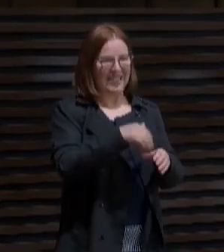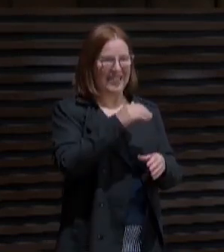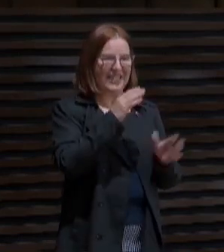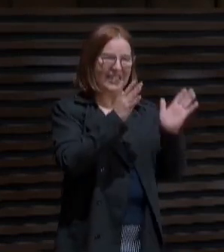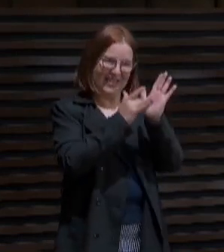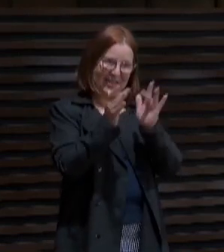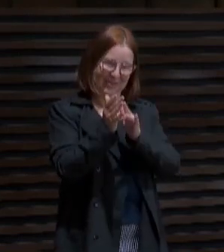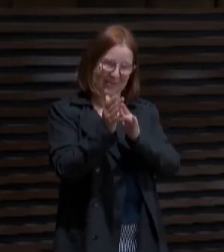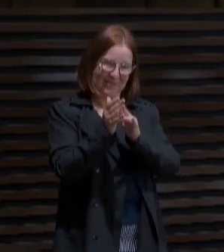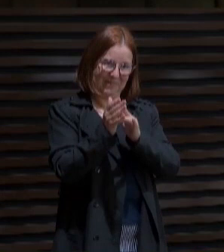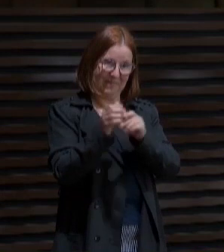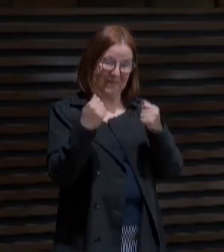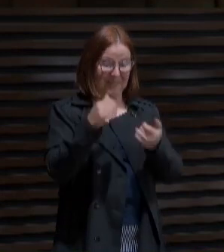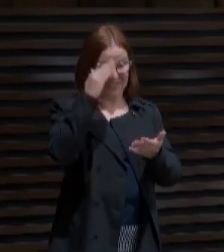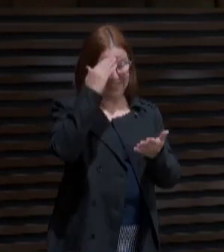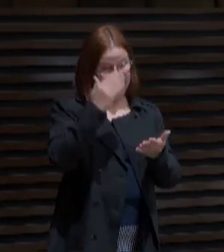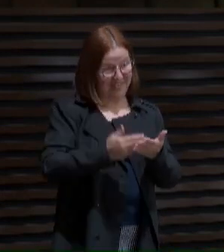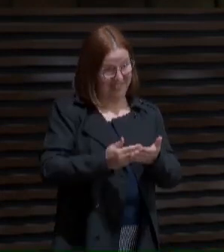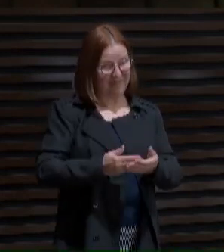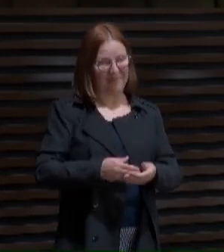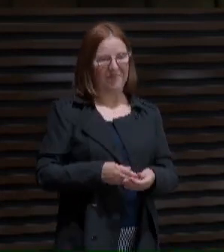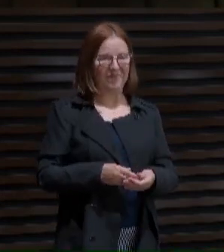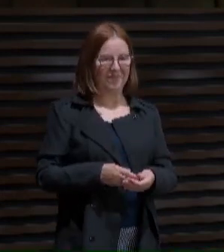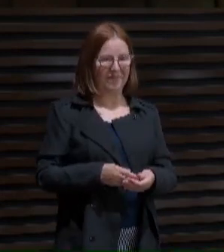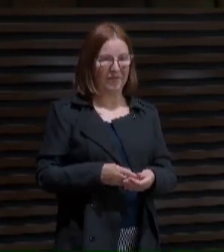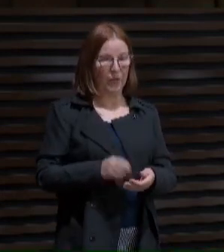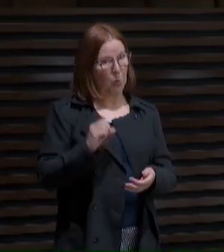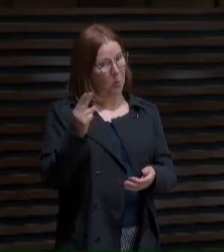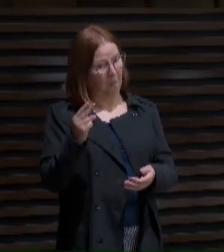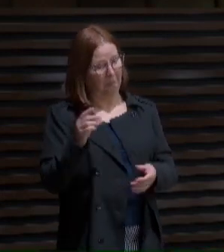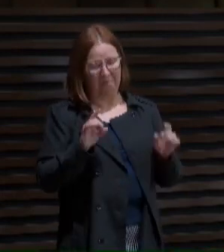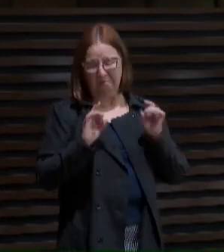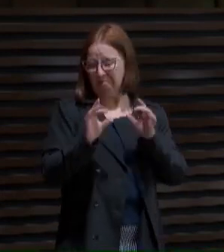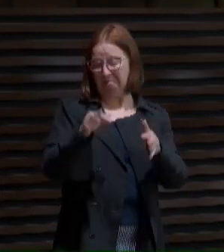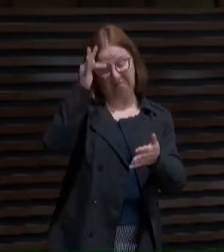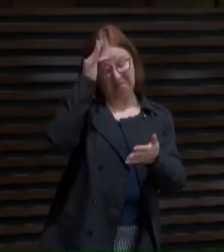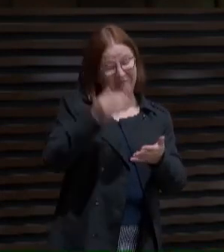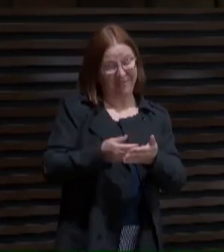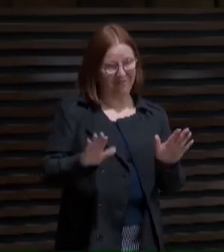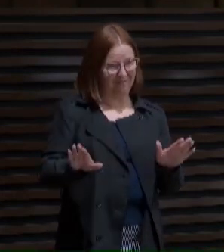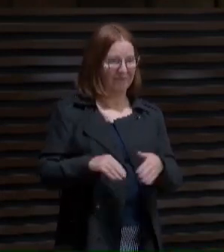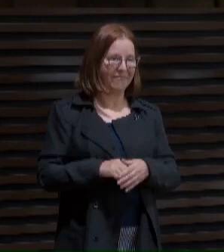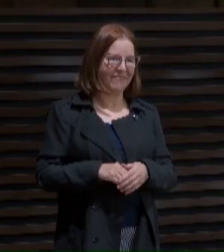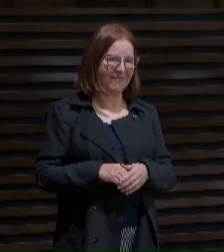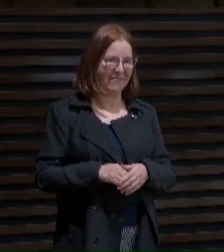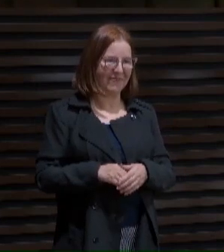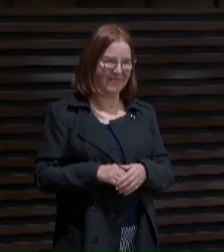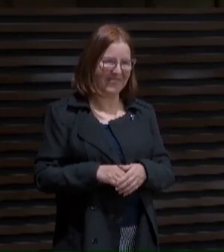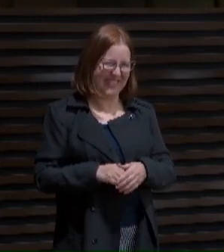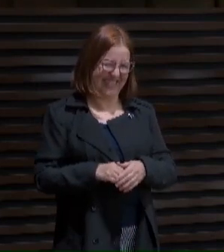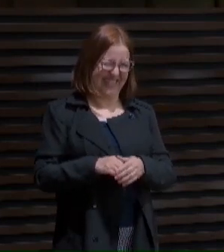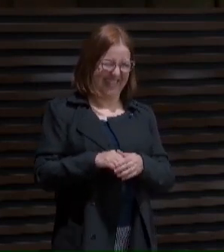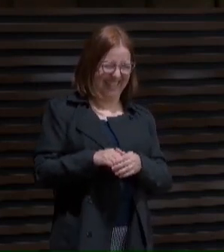no texto, ou então abandona a sua fé. É o que está escrito aqui. Não há possibilidade alguma